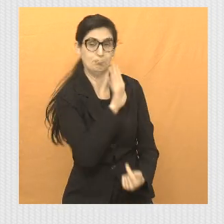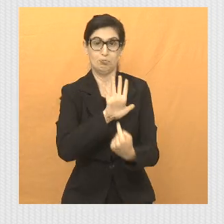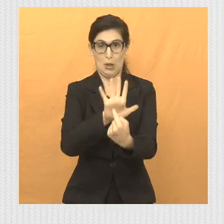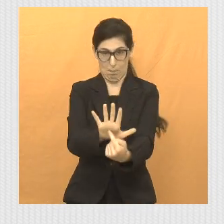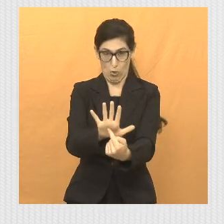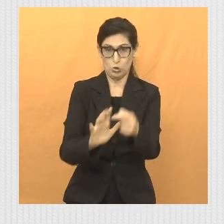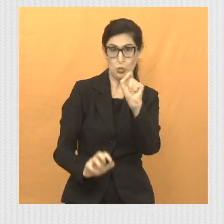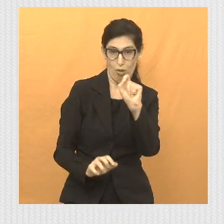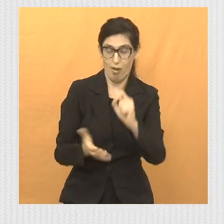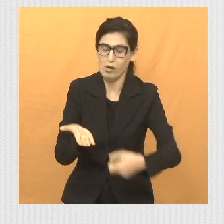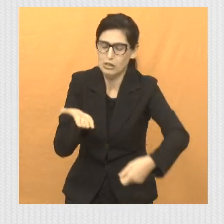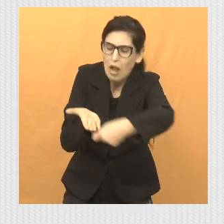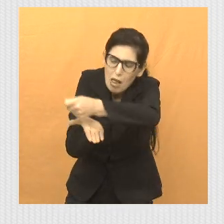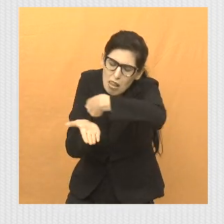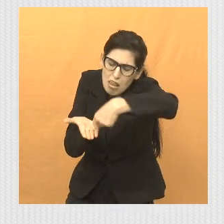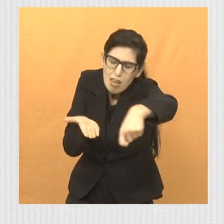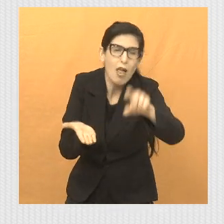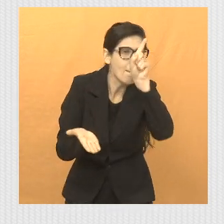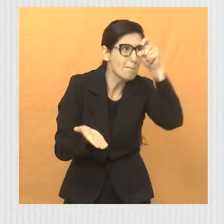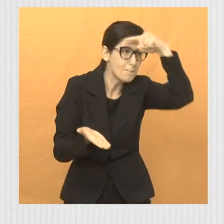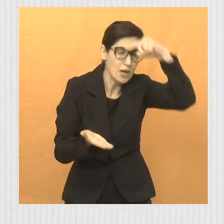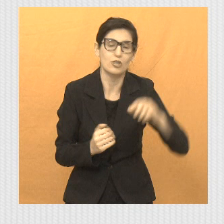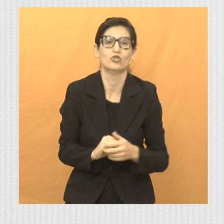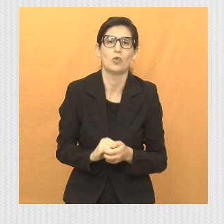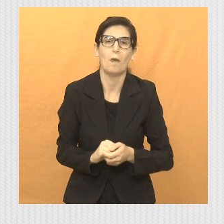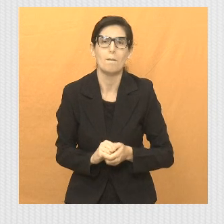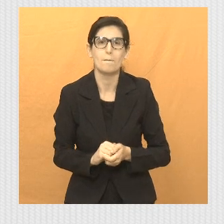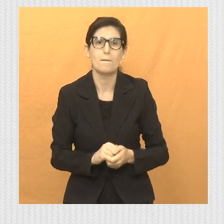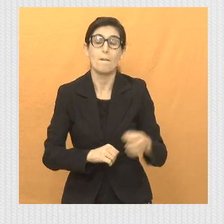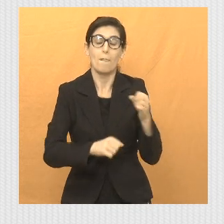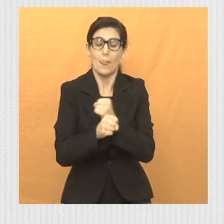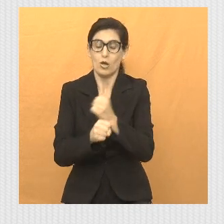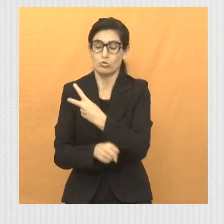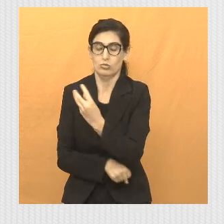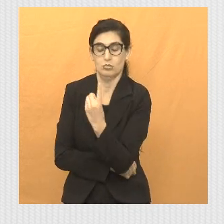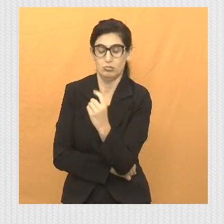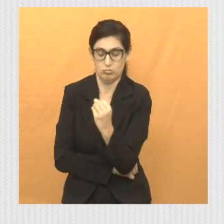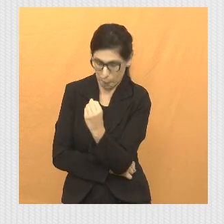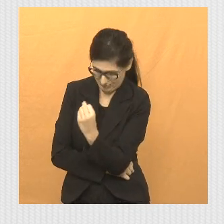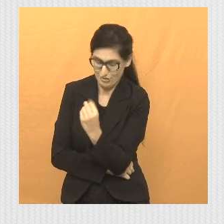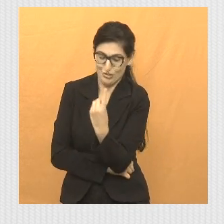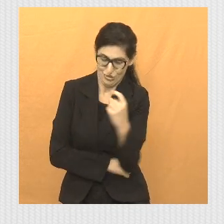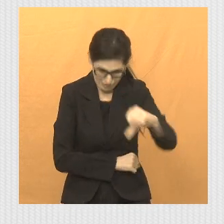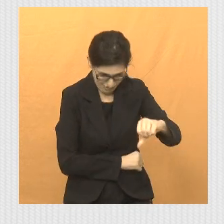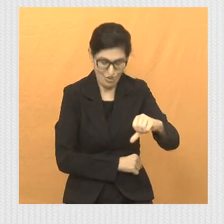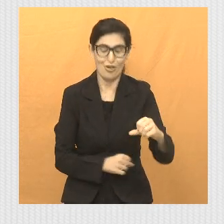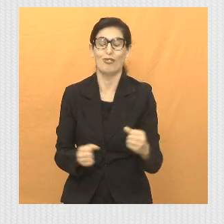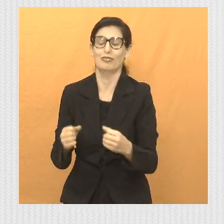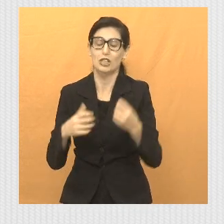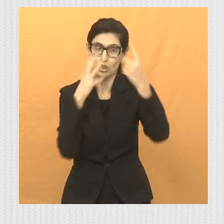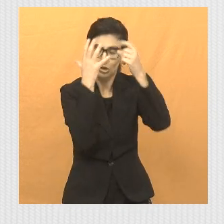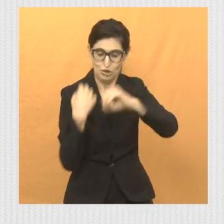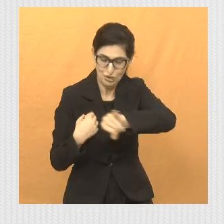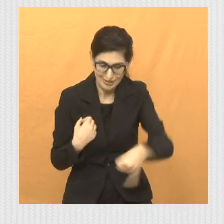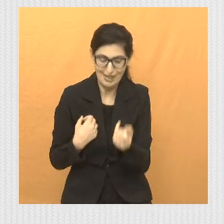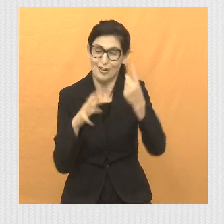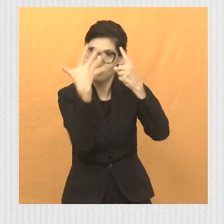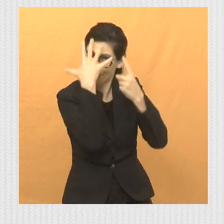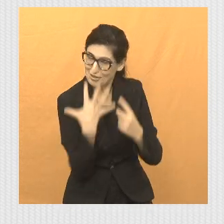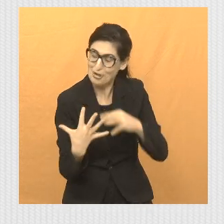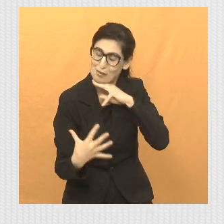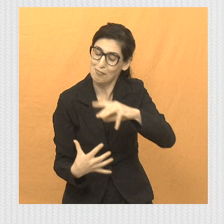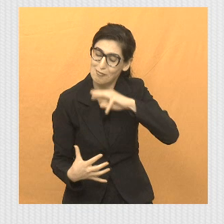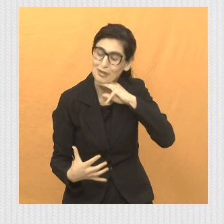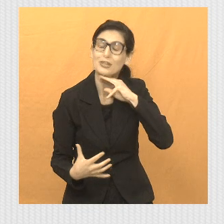especialidades agendadas com encaminhamentos de 2019 do primeiro quadrimestre. O que significa?